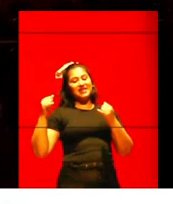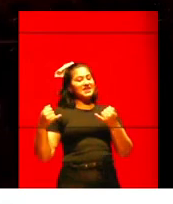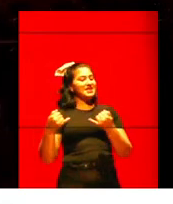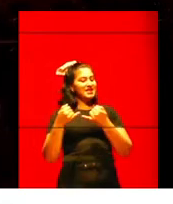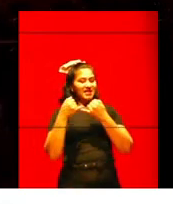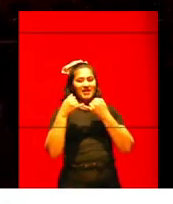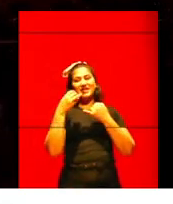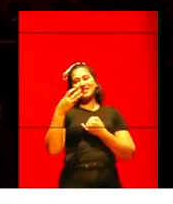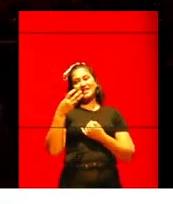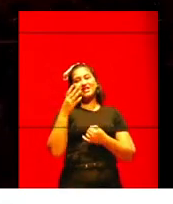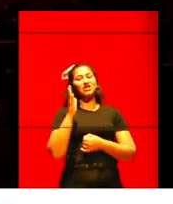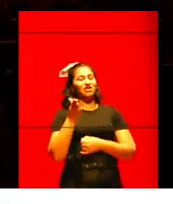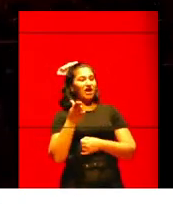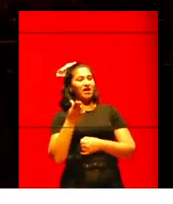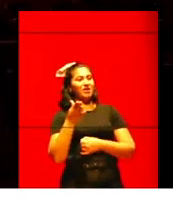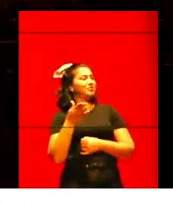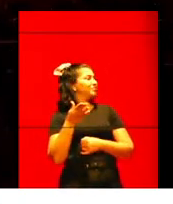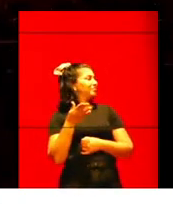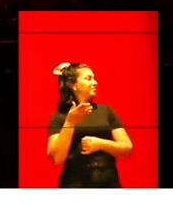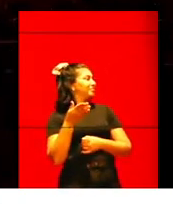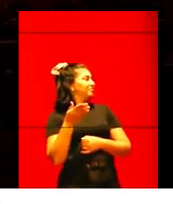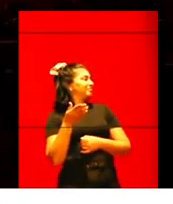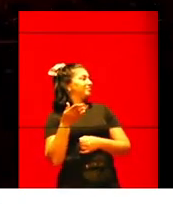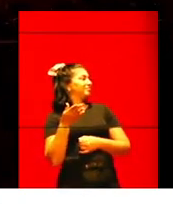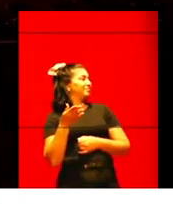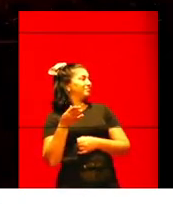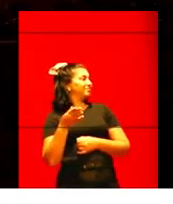ligações, quantos hidrogênios deveriam ter ali?